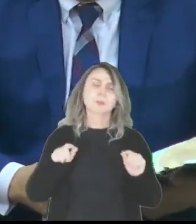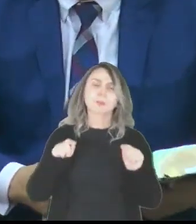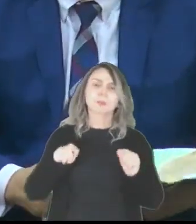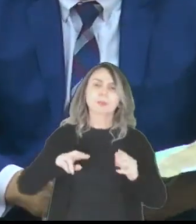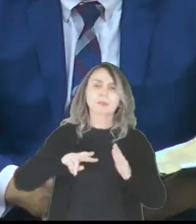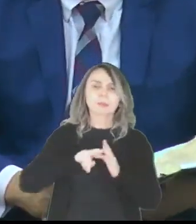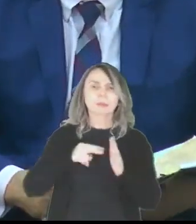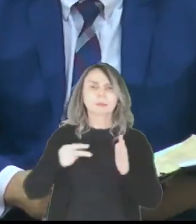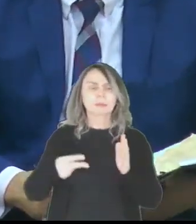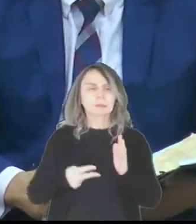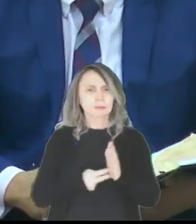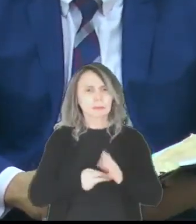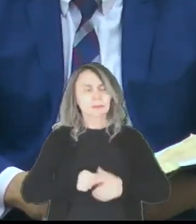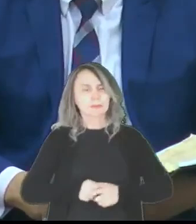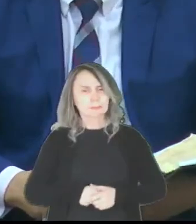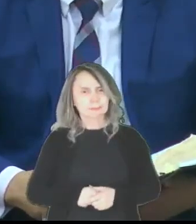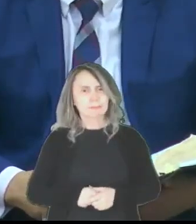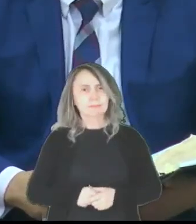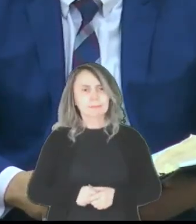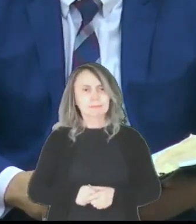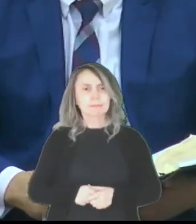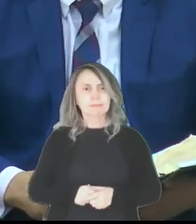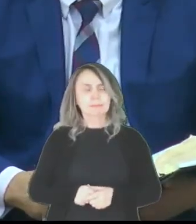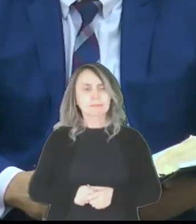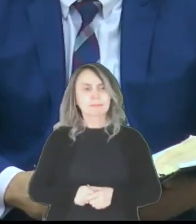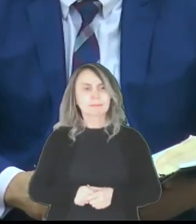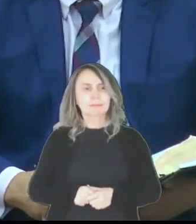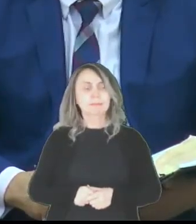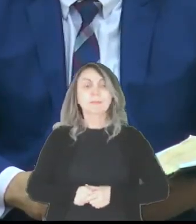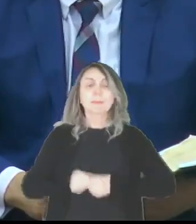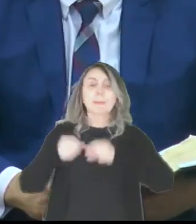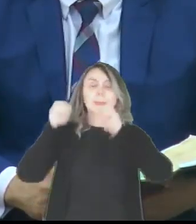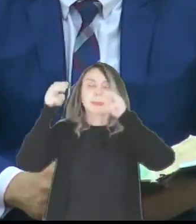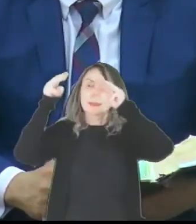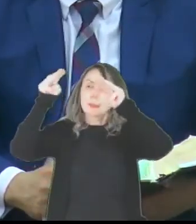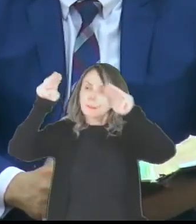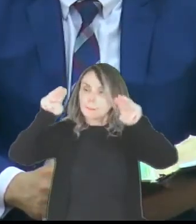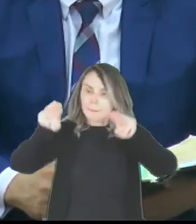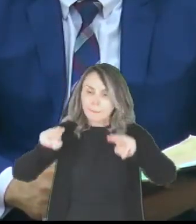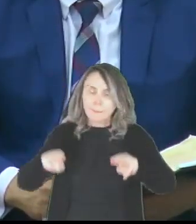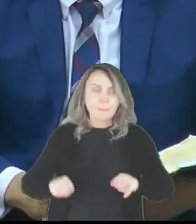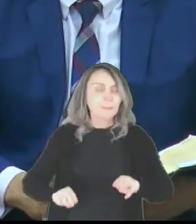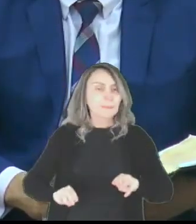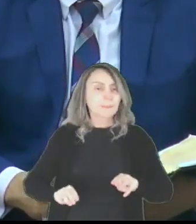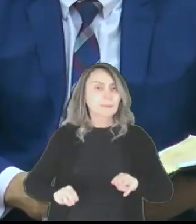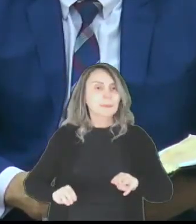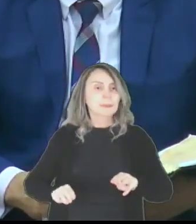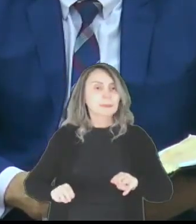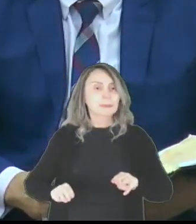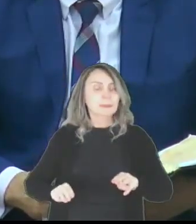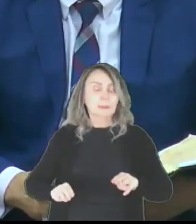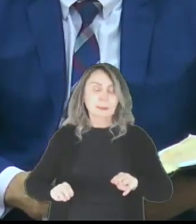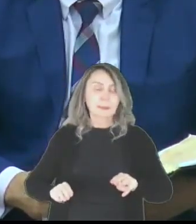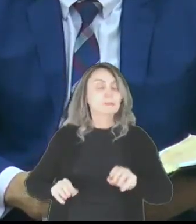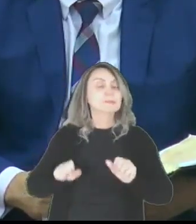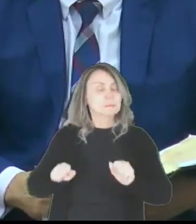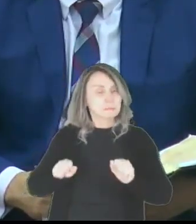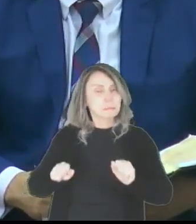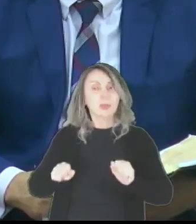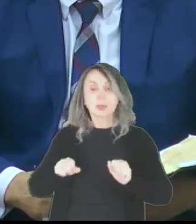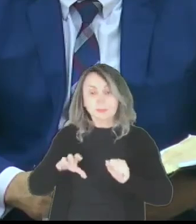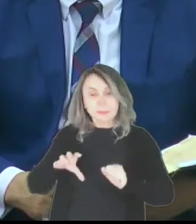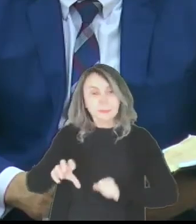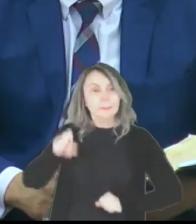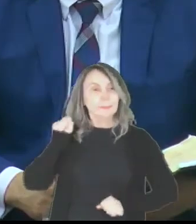significa? Isso significa, irmão, que o maná está à nossa disposição, mas vai chegar um tempo